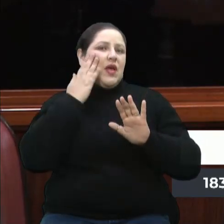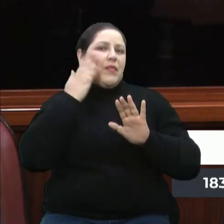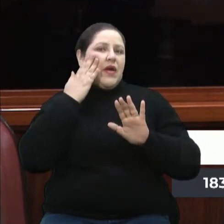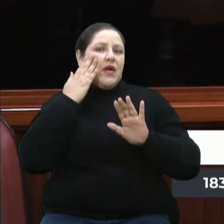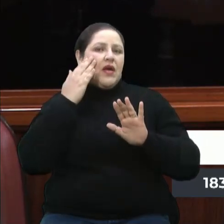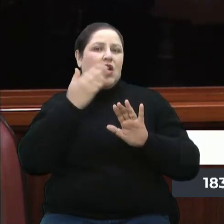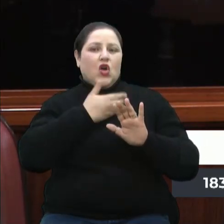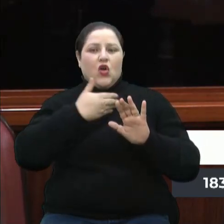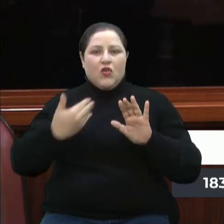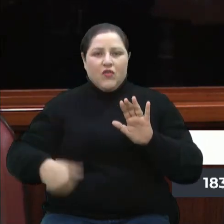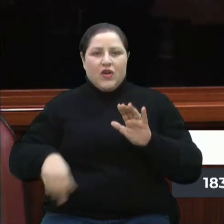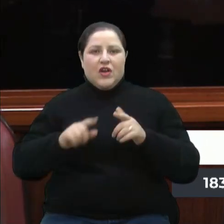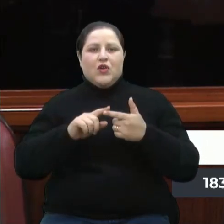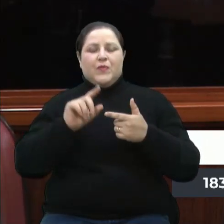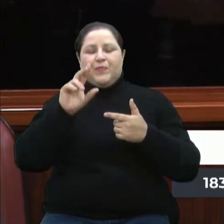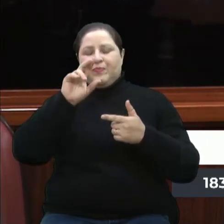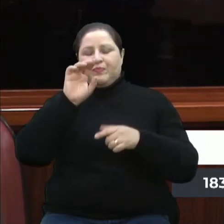vão governar.